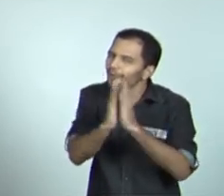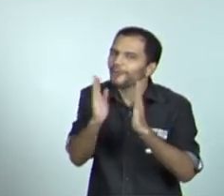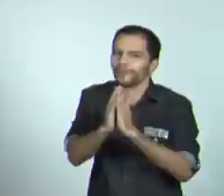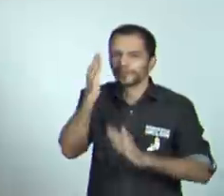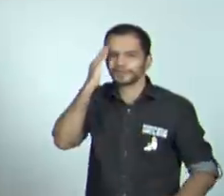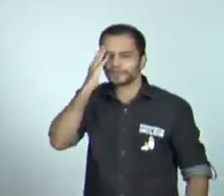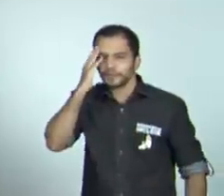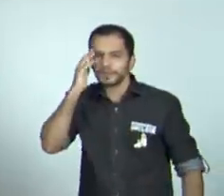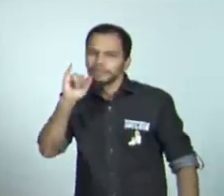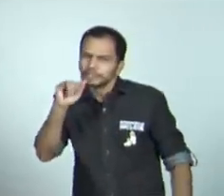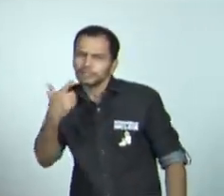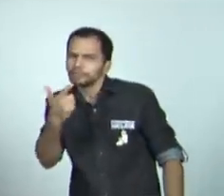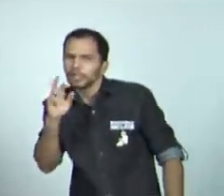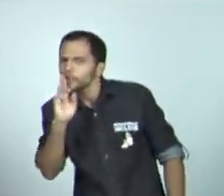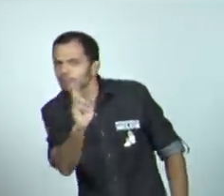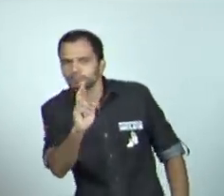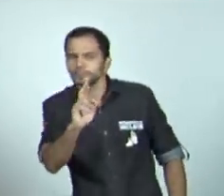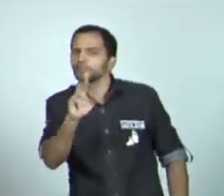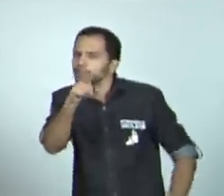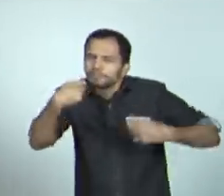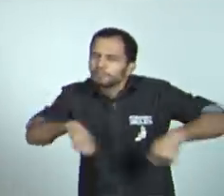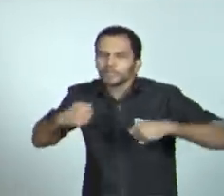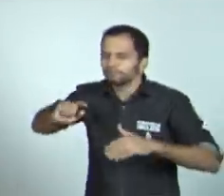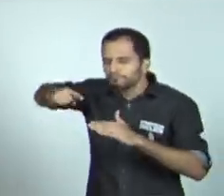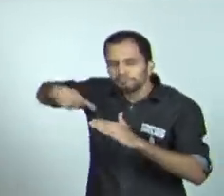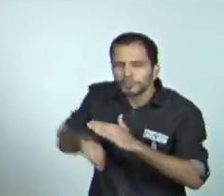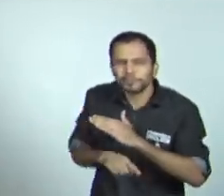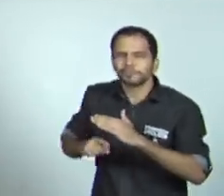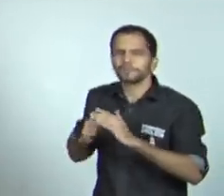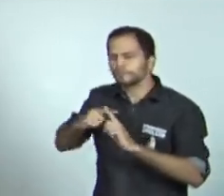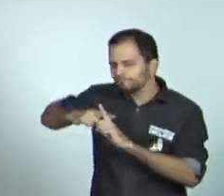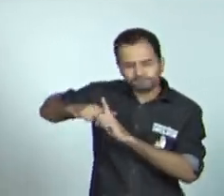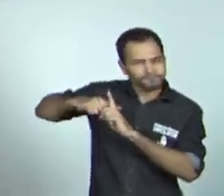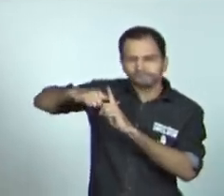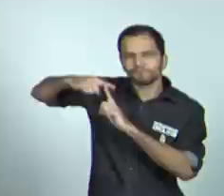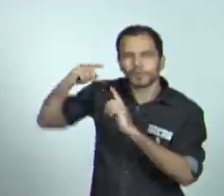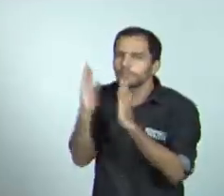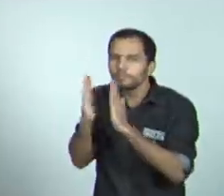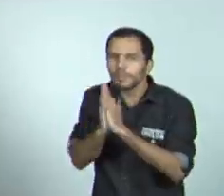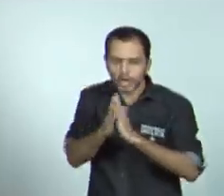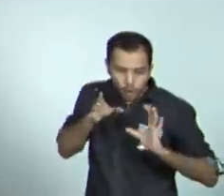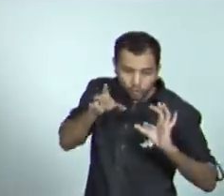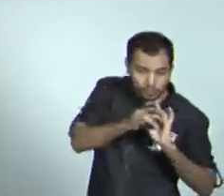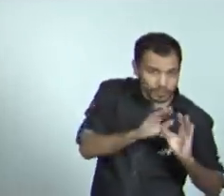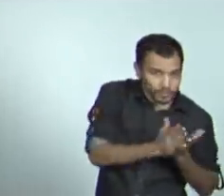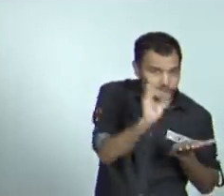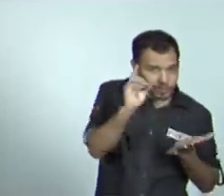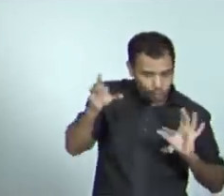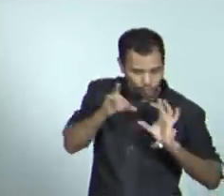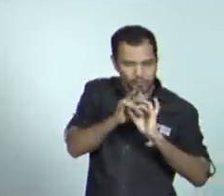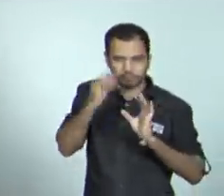é feita de forma intensa a deus em benefício alguma coisa nobre pautada na palavra que tem